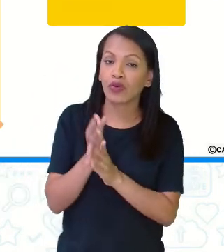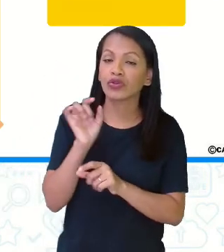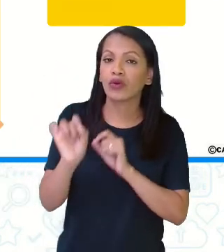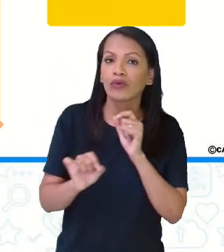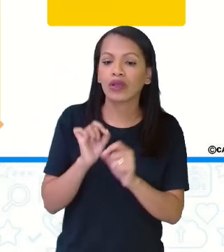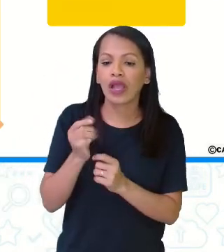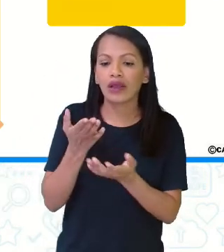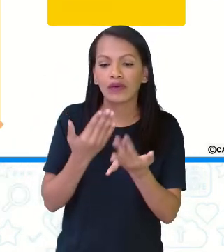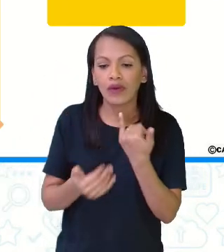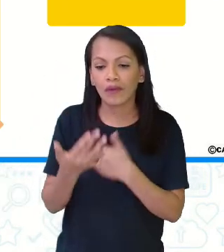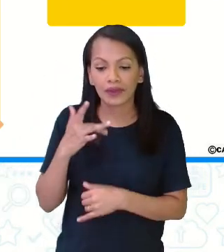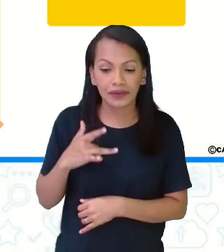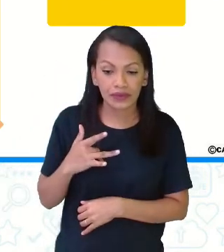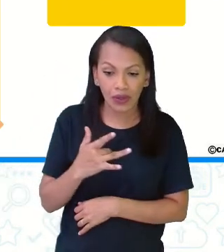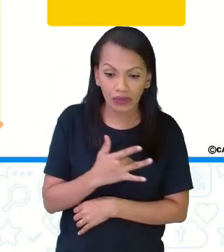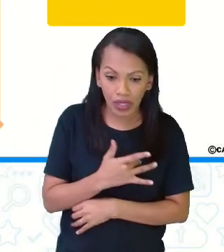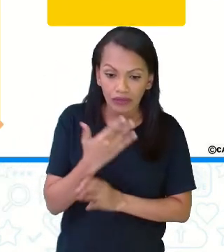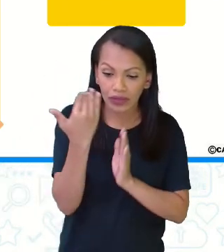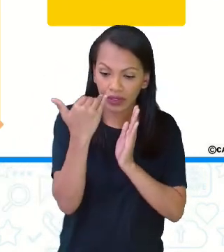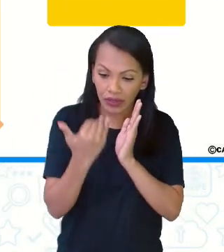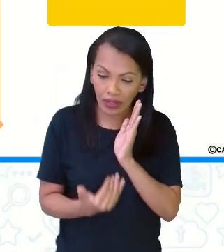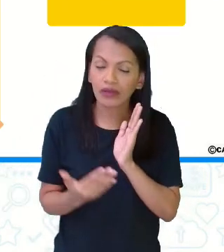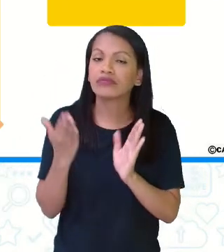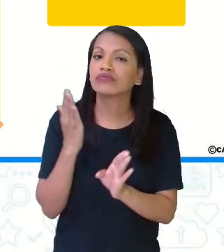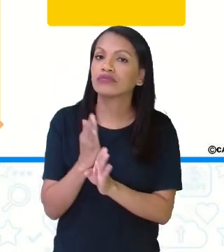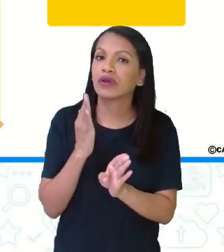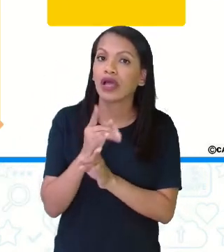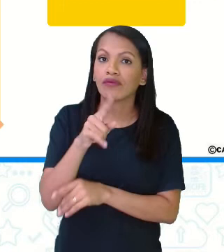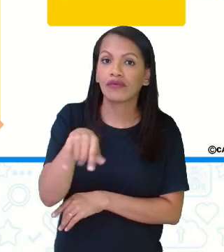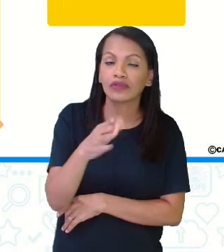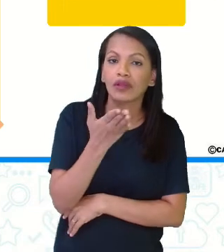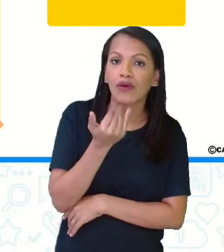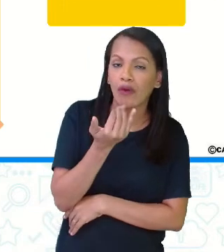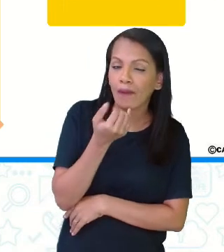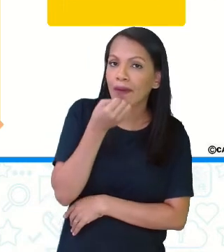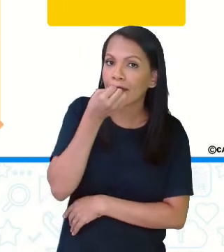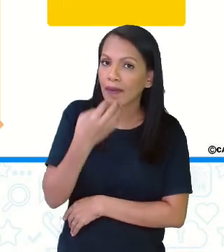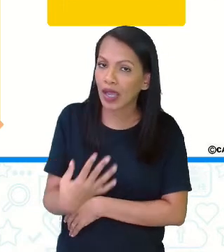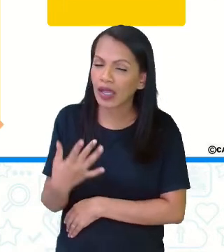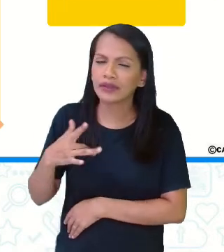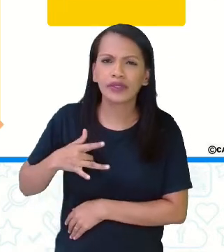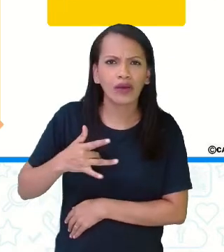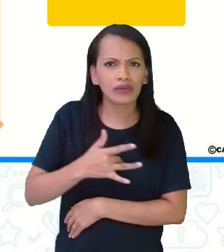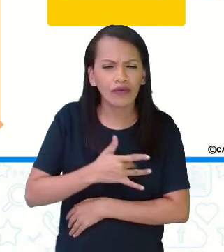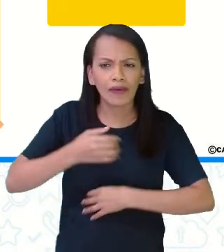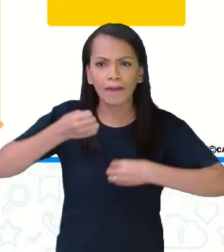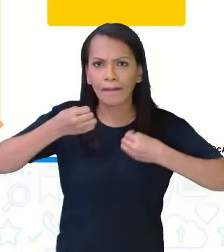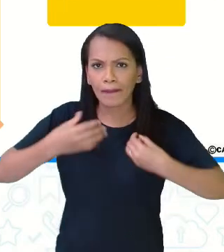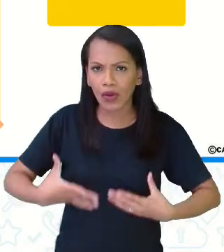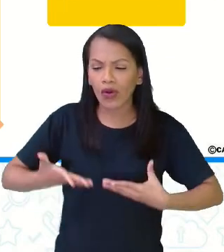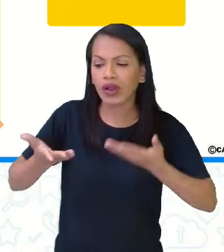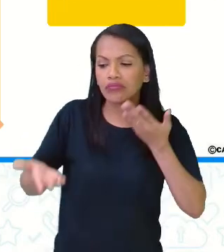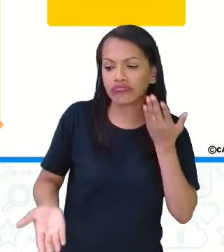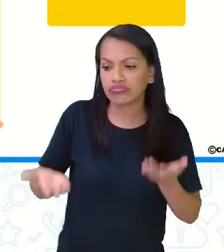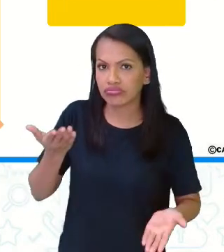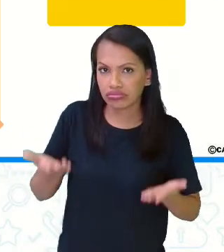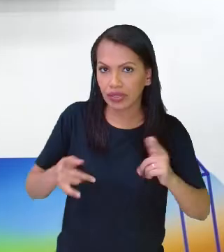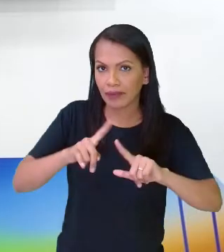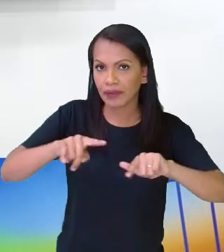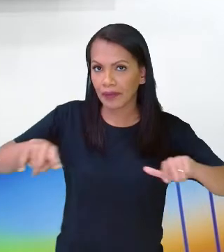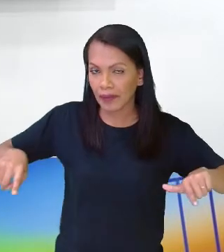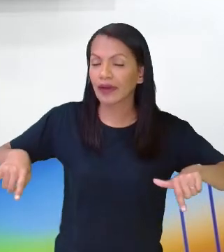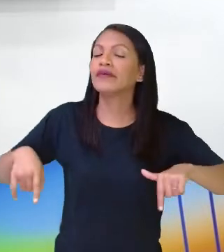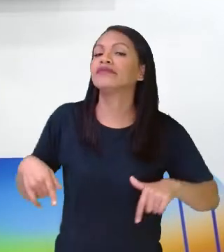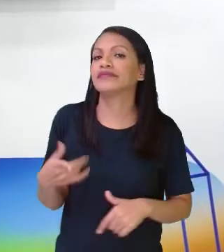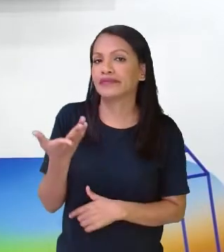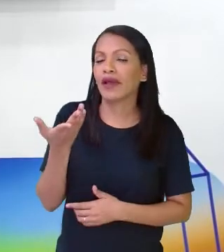alimentação variada e saudável. Então, se você se alimenta bem, de forma saudável e tem uma alimentação variada, vai